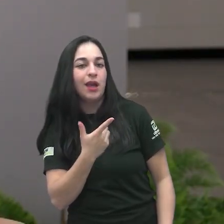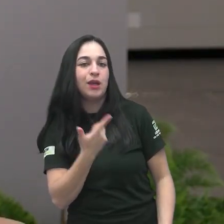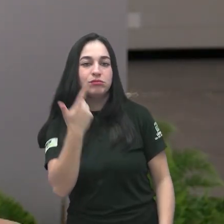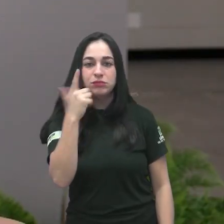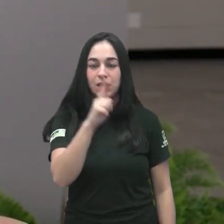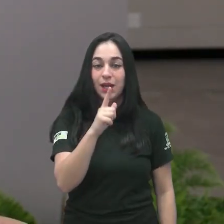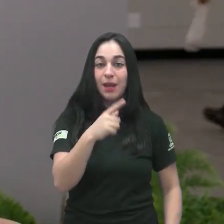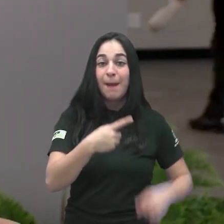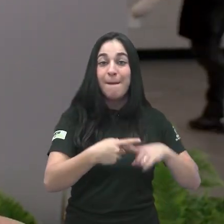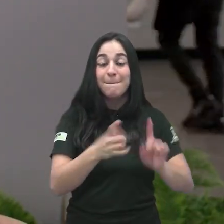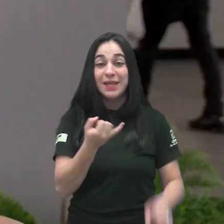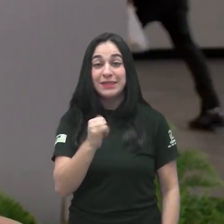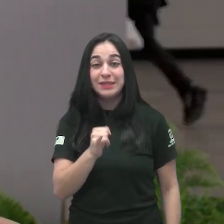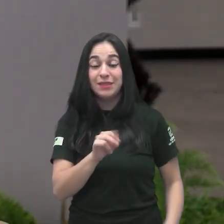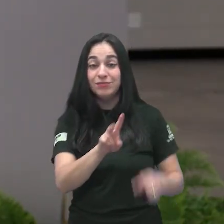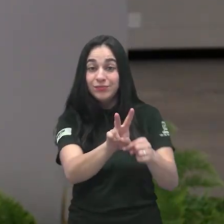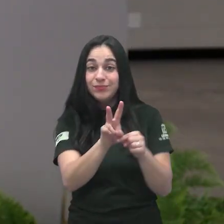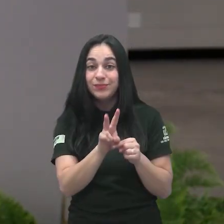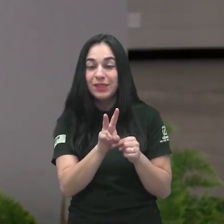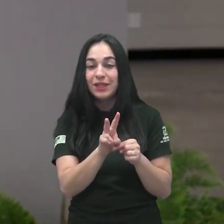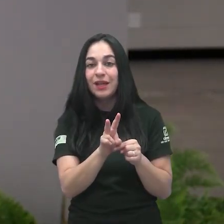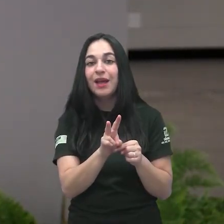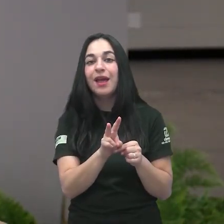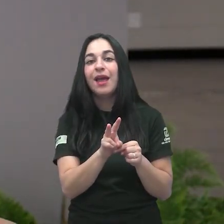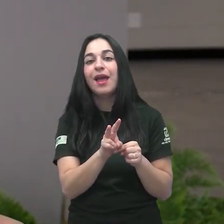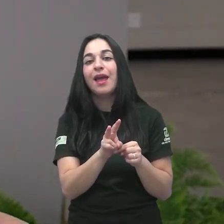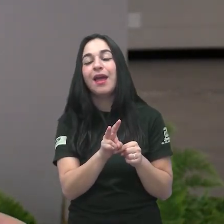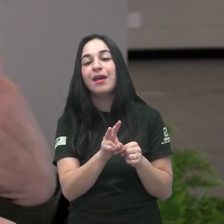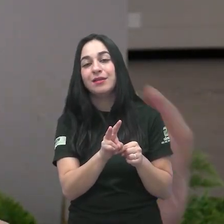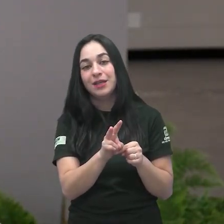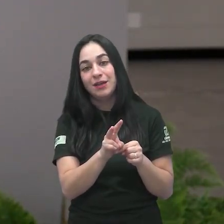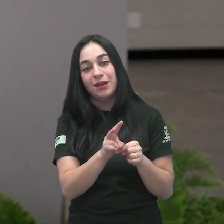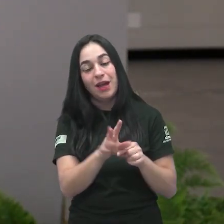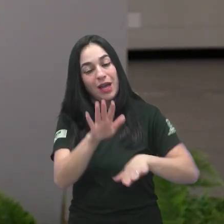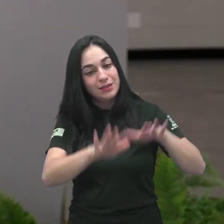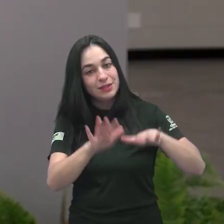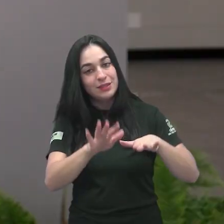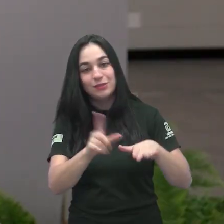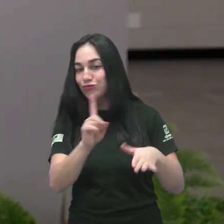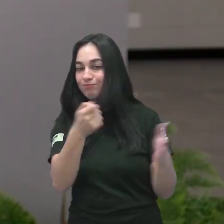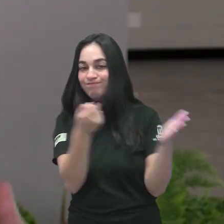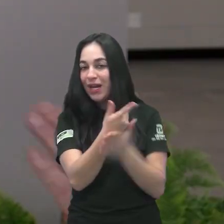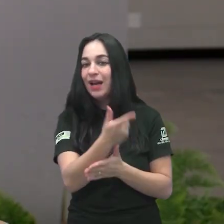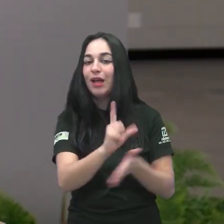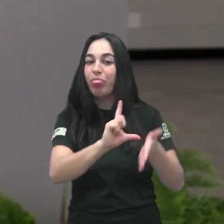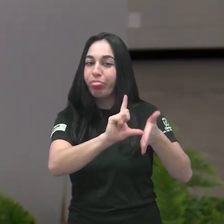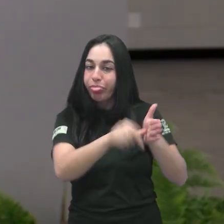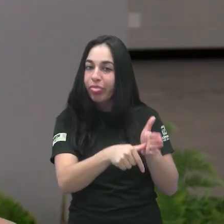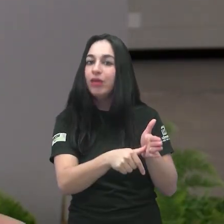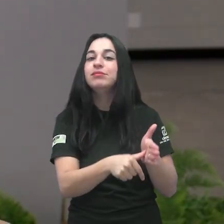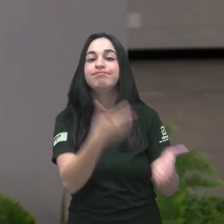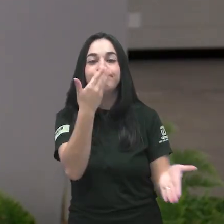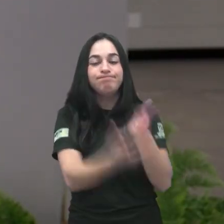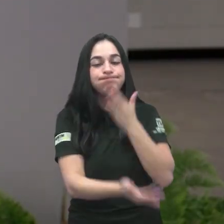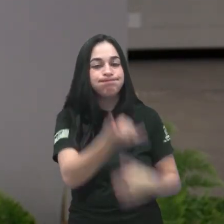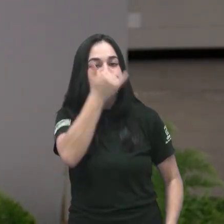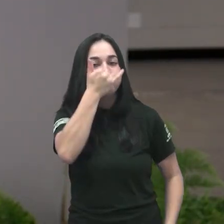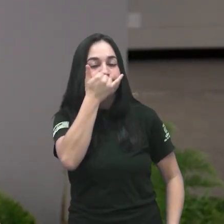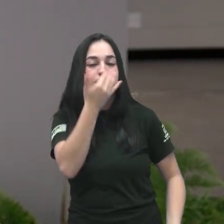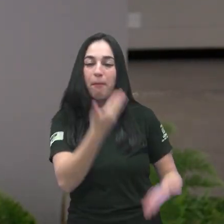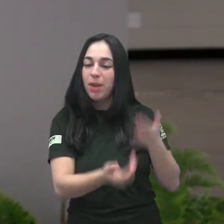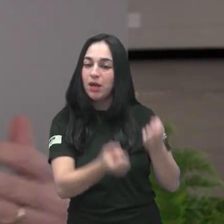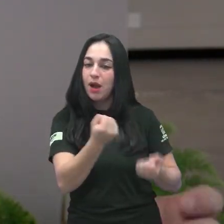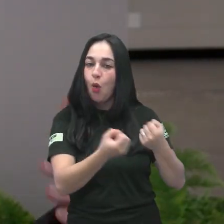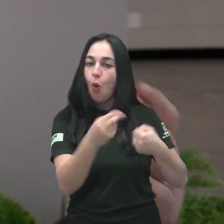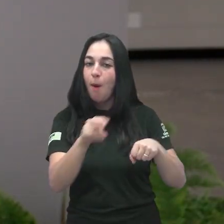daí. Porque por mais que você tenha prazo, por mais que você tenha coisa, se você tiver inadimplência, você corre o risco de você perder o bem que você